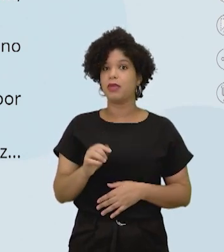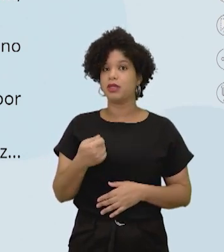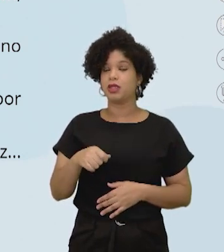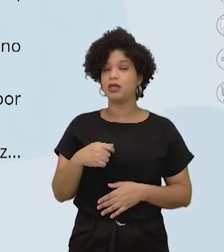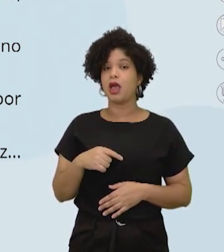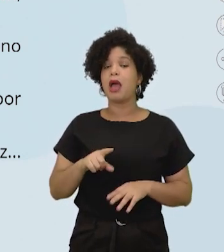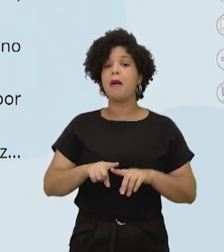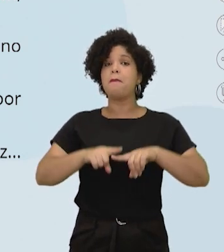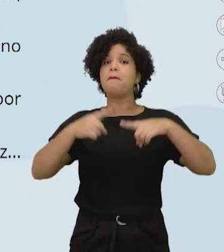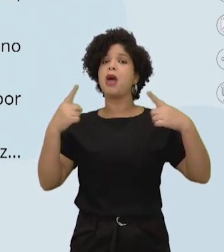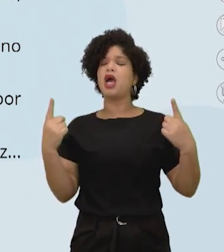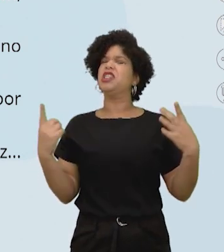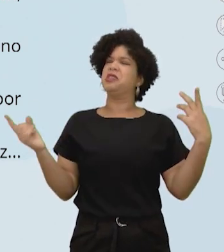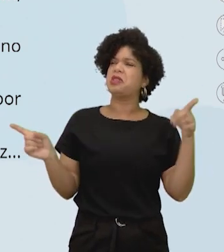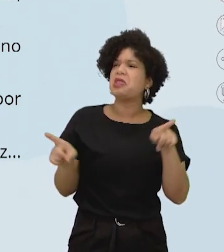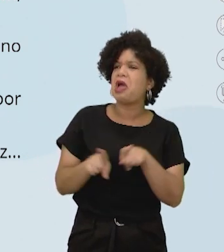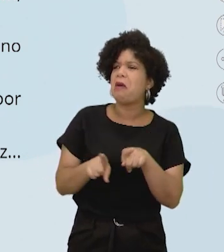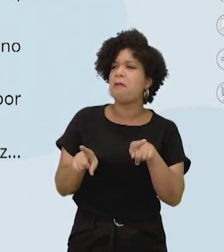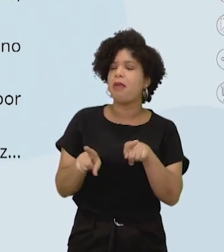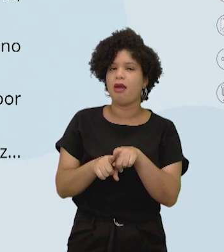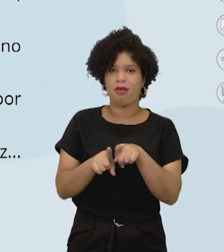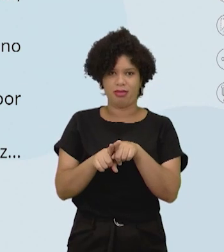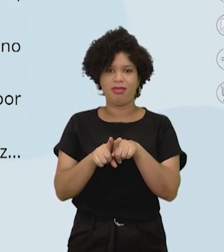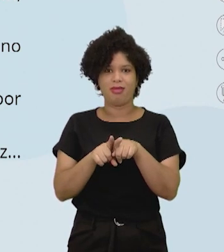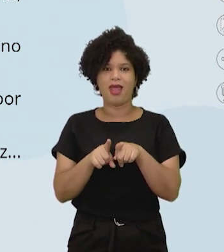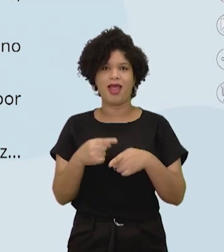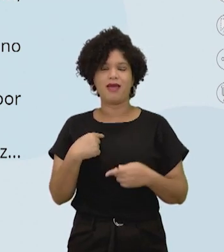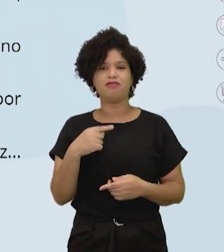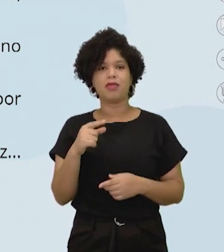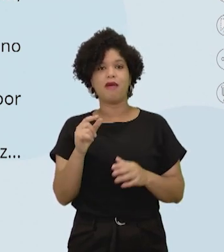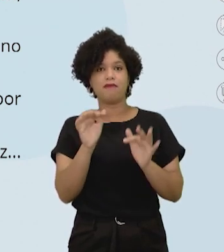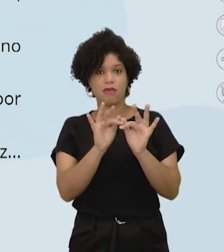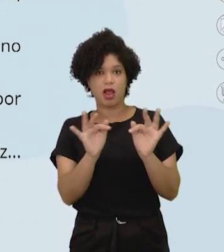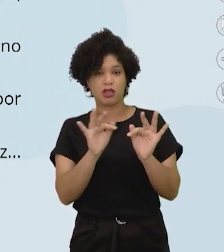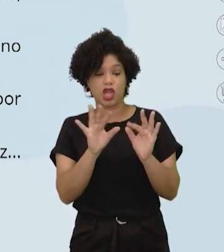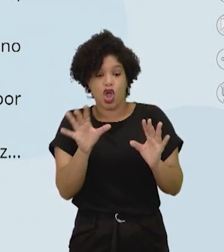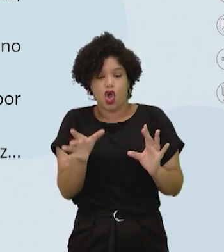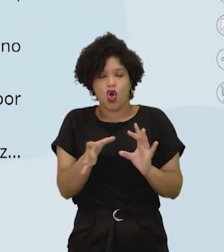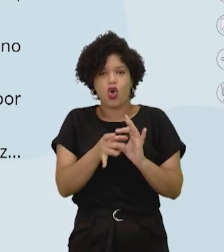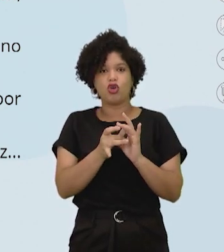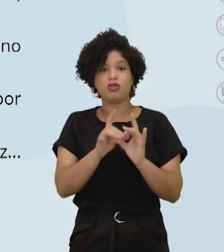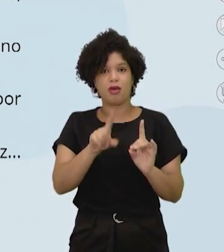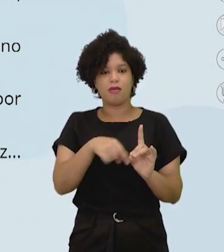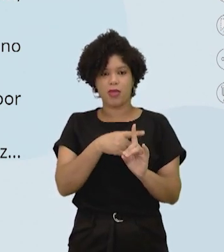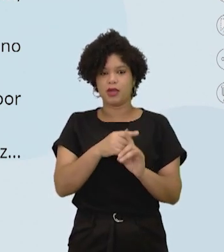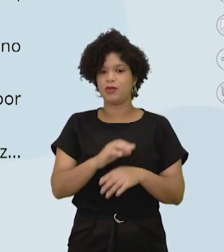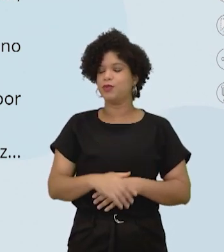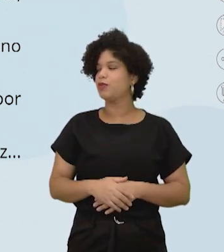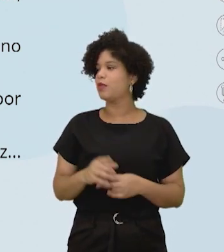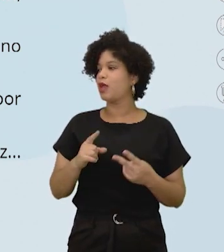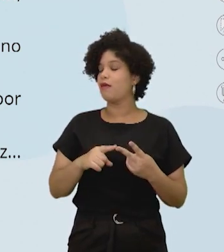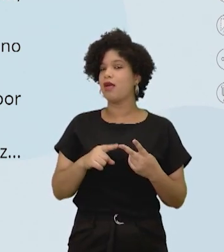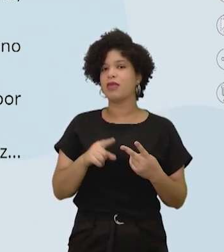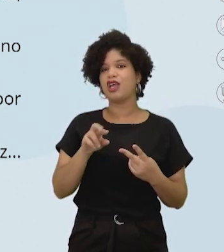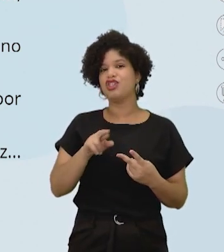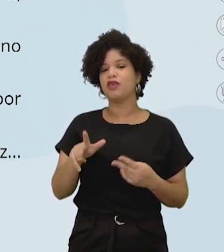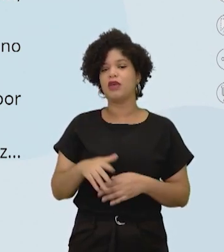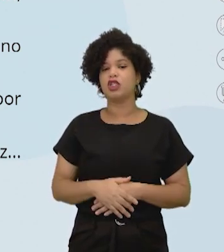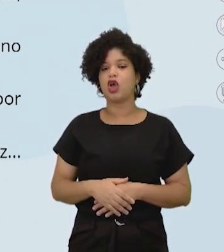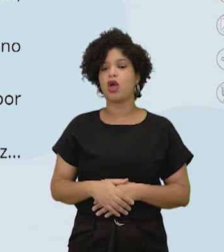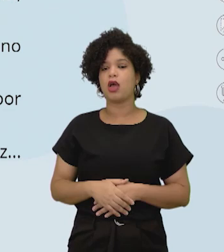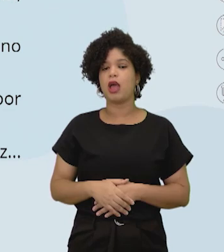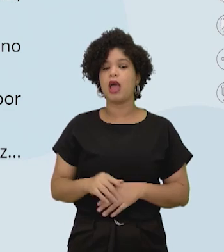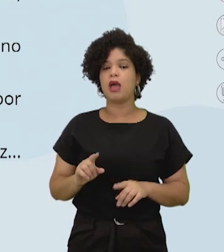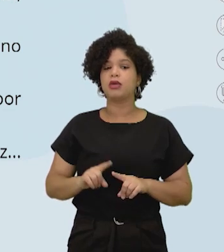também junto, é uma locução conjuntiva aditiva, tá? Conjunções adversativas, mas, porém,